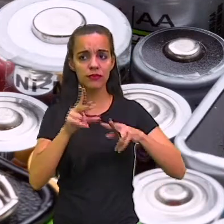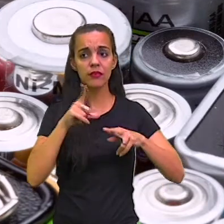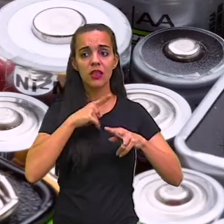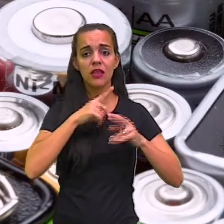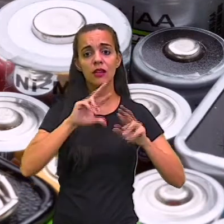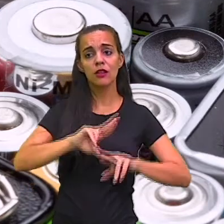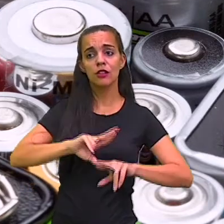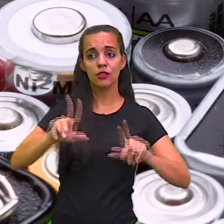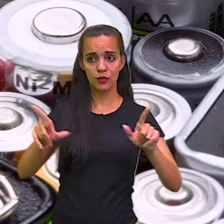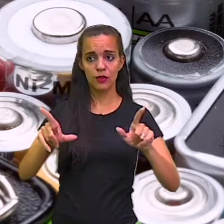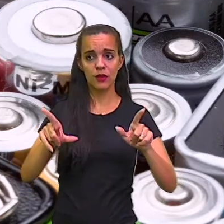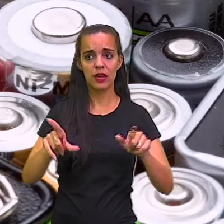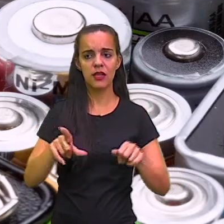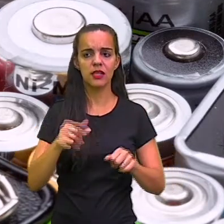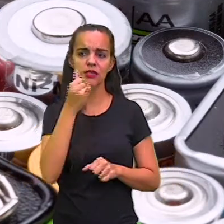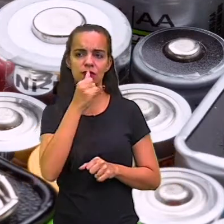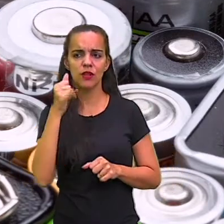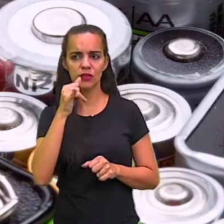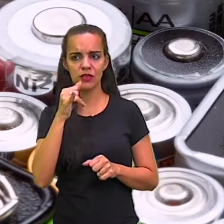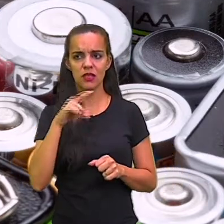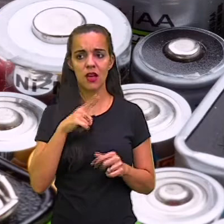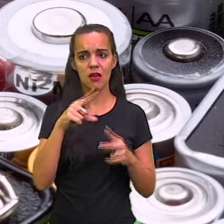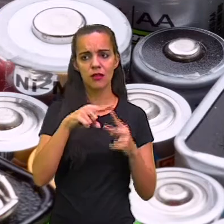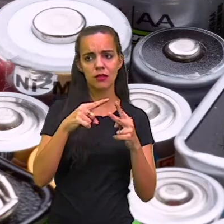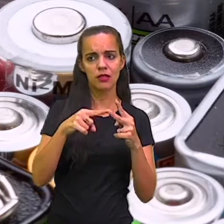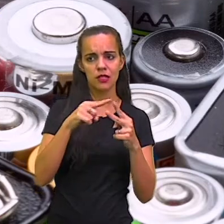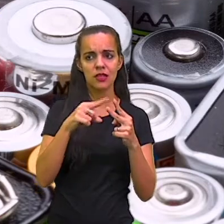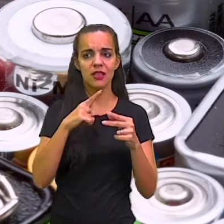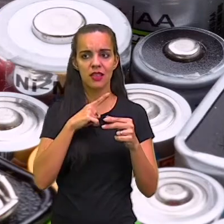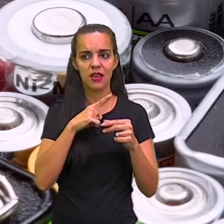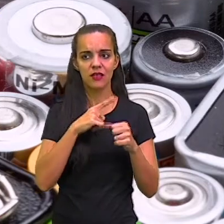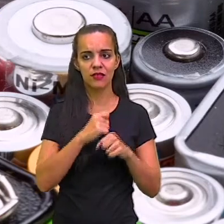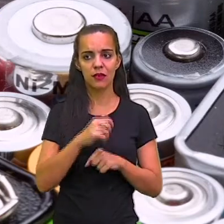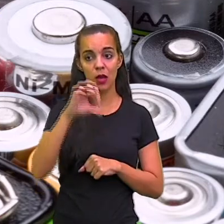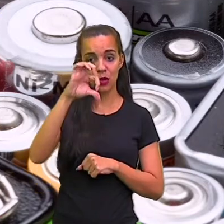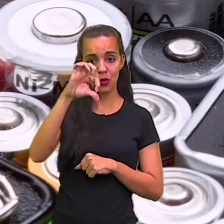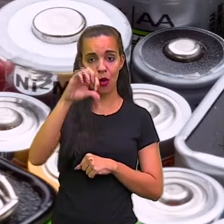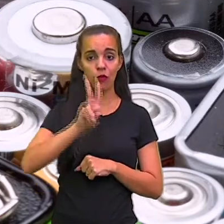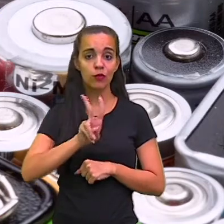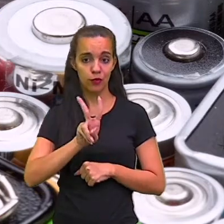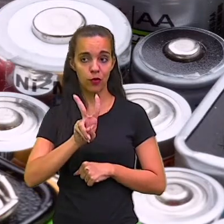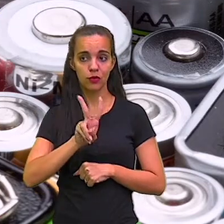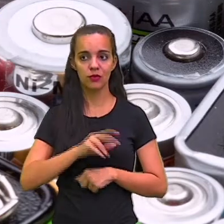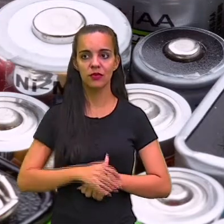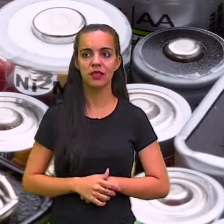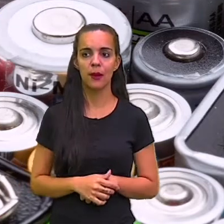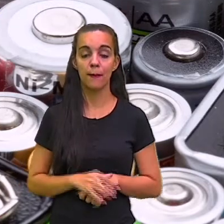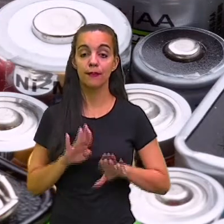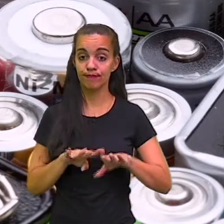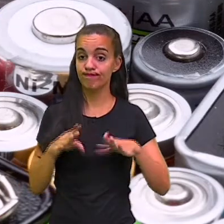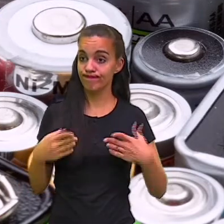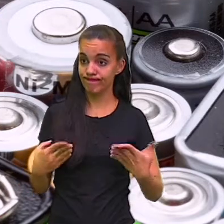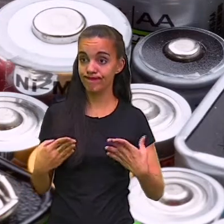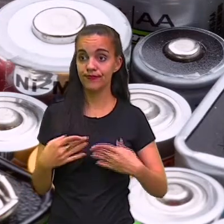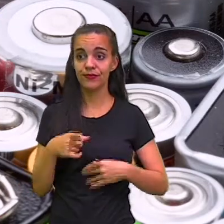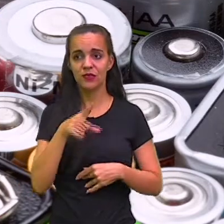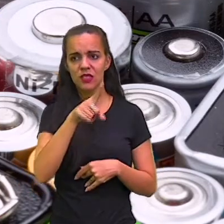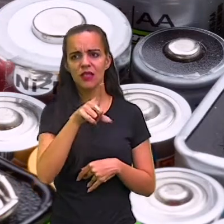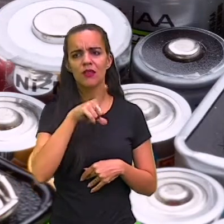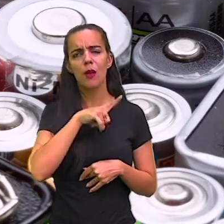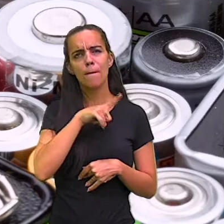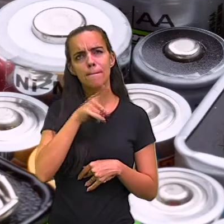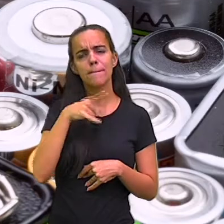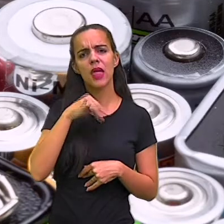diferença de potencial elétrico e que os pólos é de 9 volt Pois é o